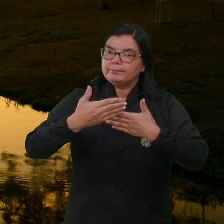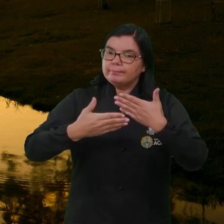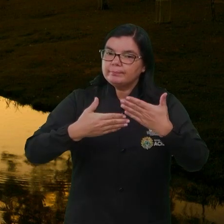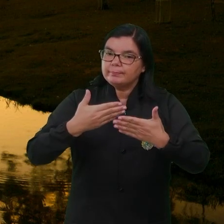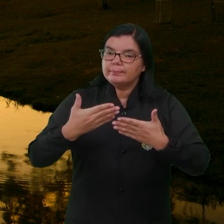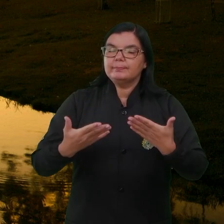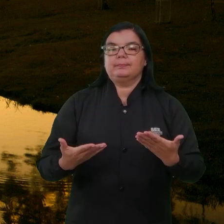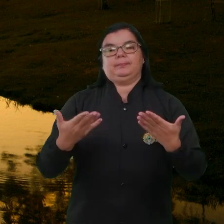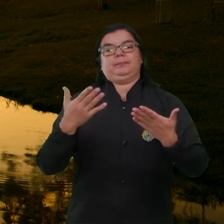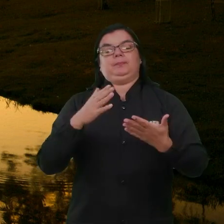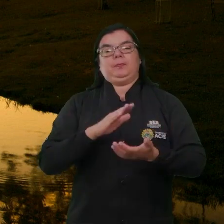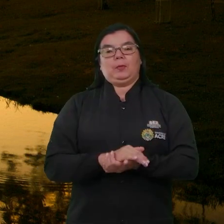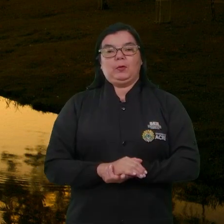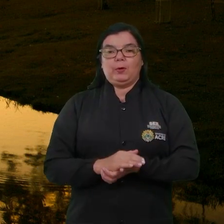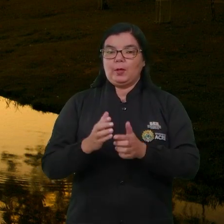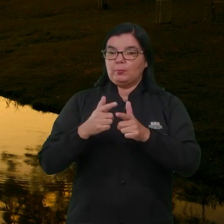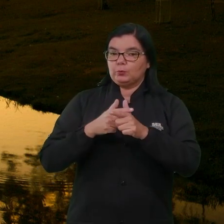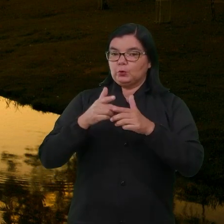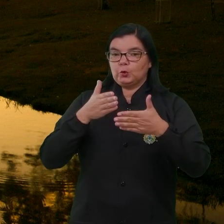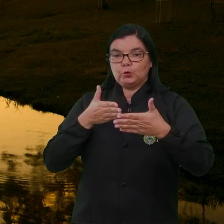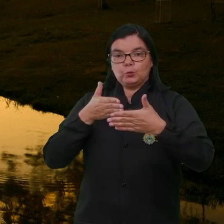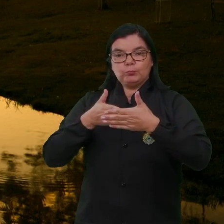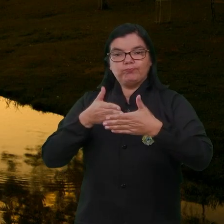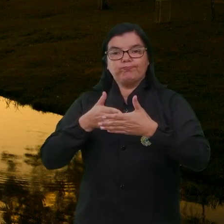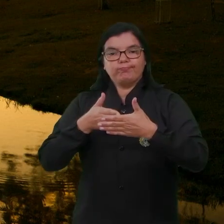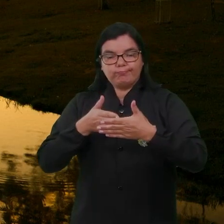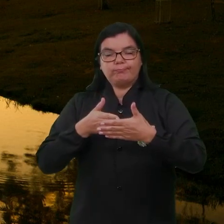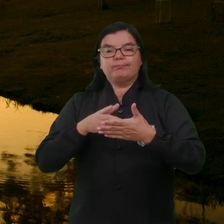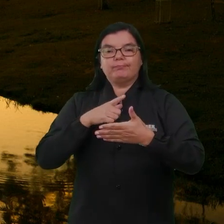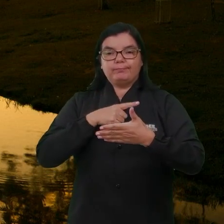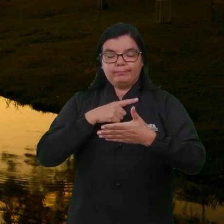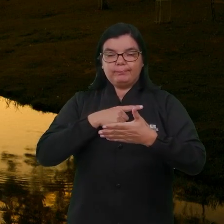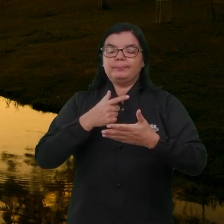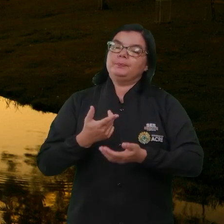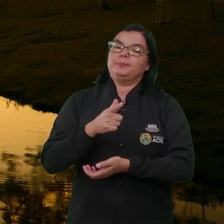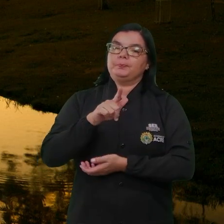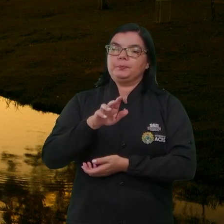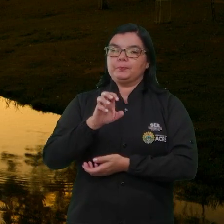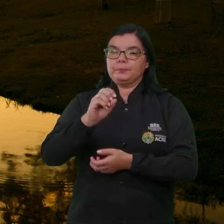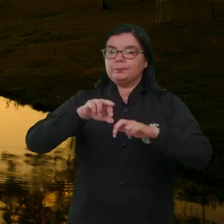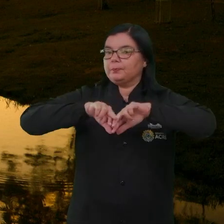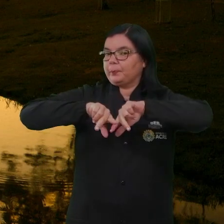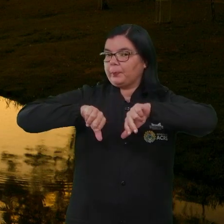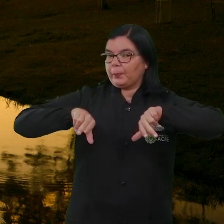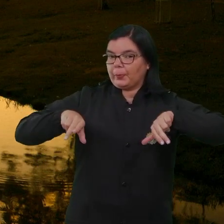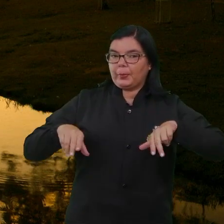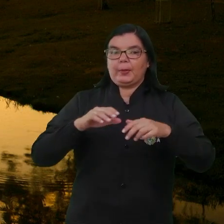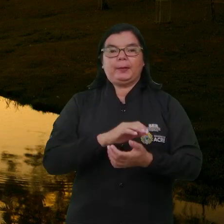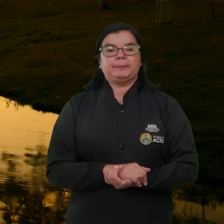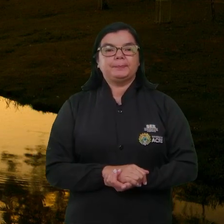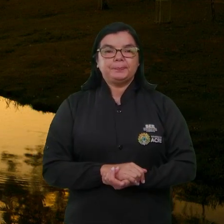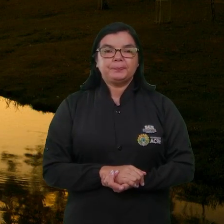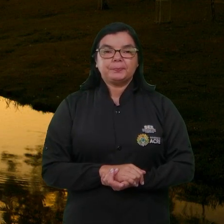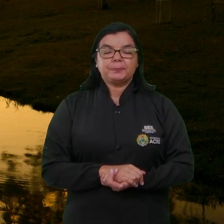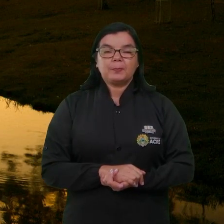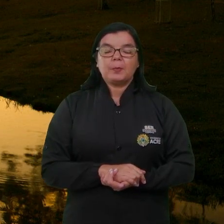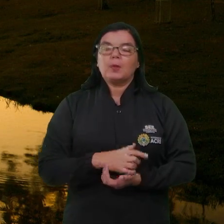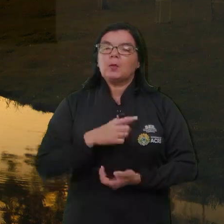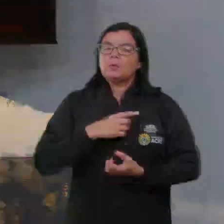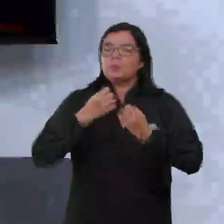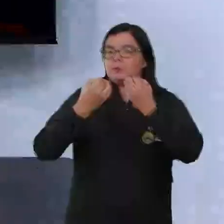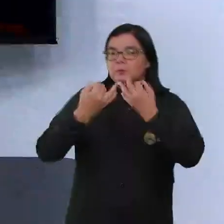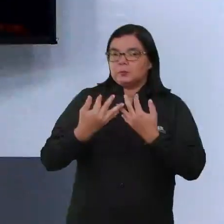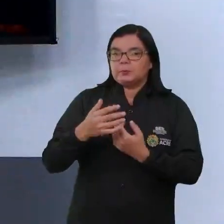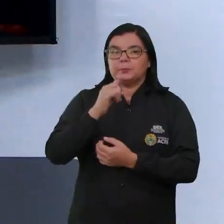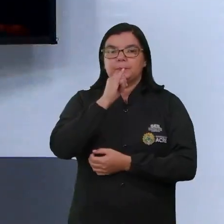aí interferindo direta e indiretamente a geobiodiversidade. Bem, quando a gente